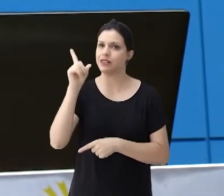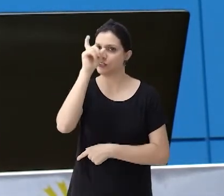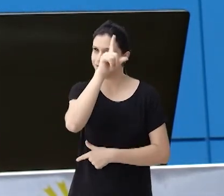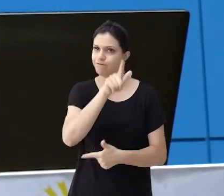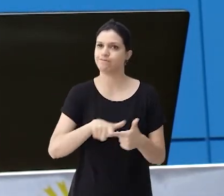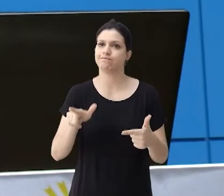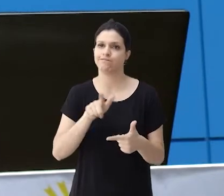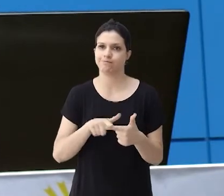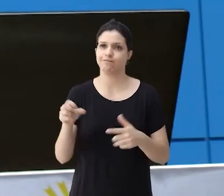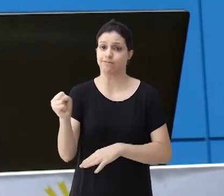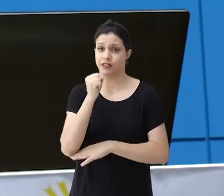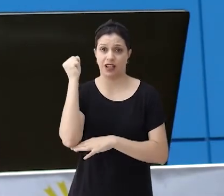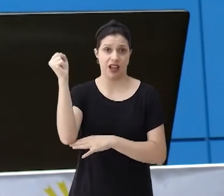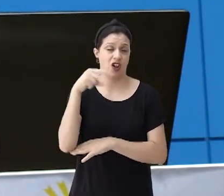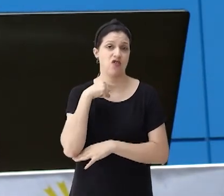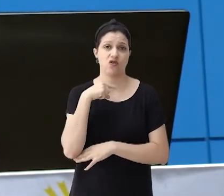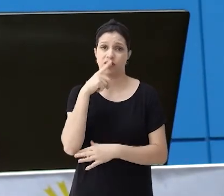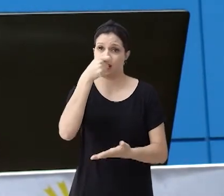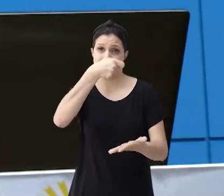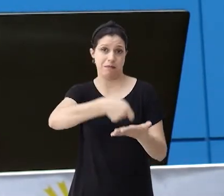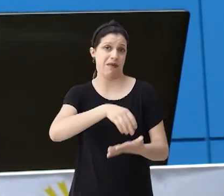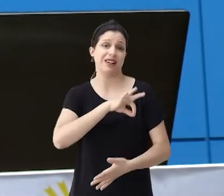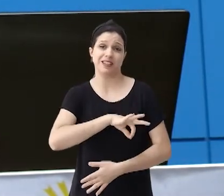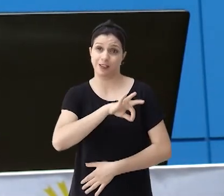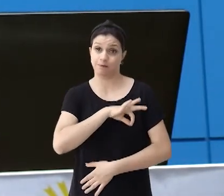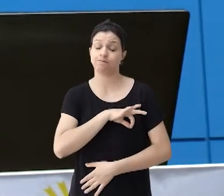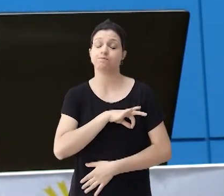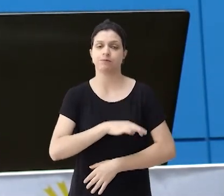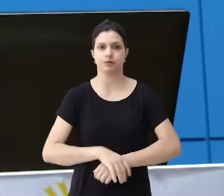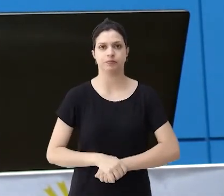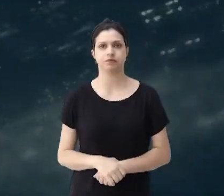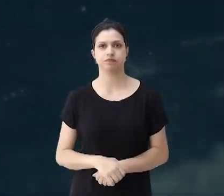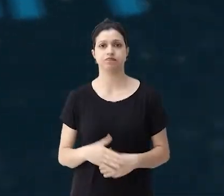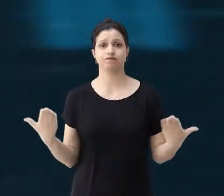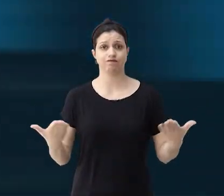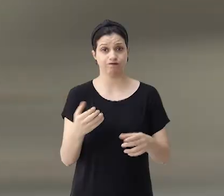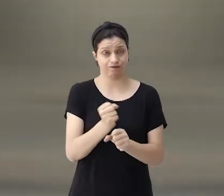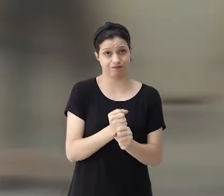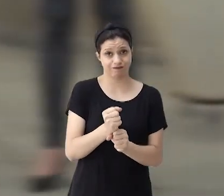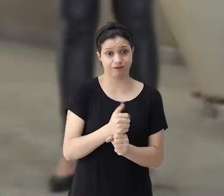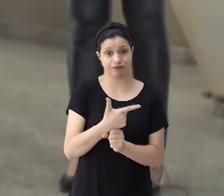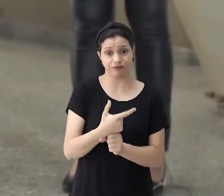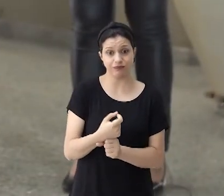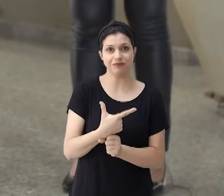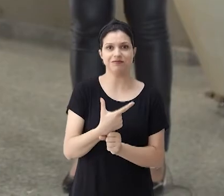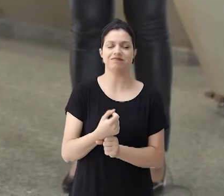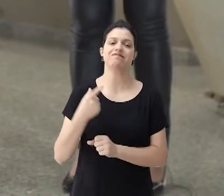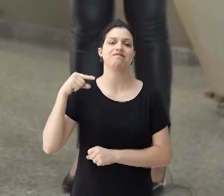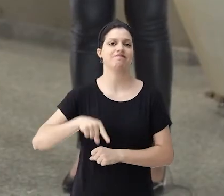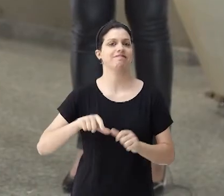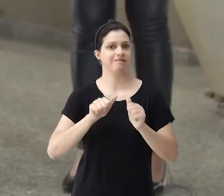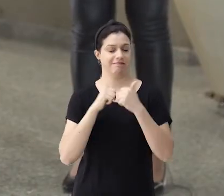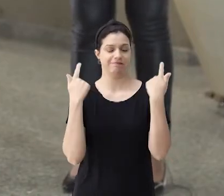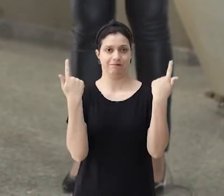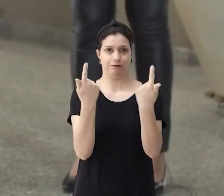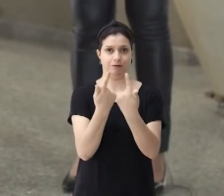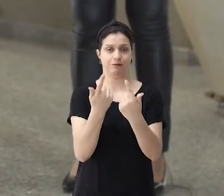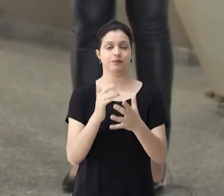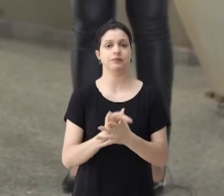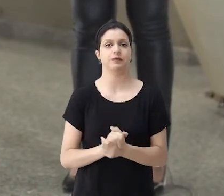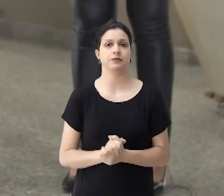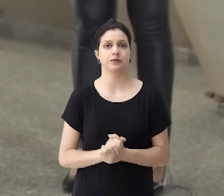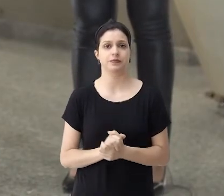estados do Brasil afundaram, que não conseguem nem pagar a folha de pagamento. Esse foi o ano de 2020